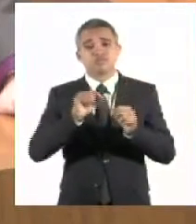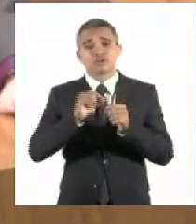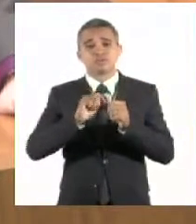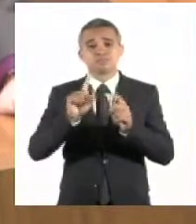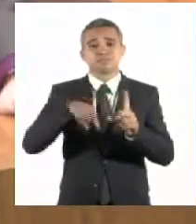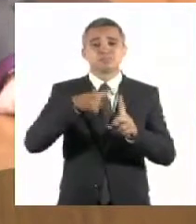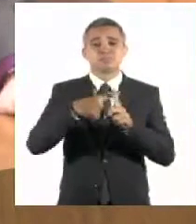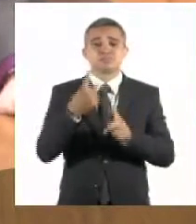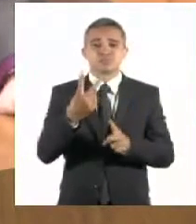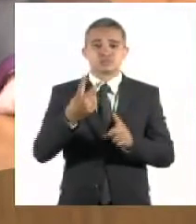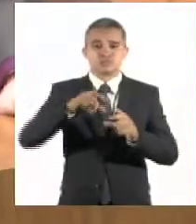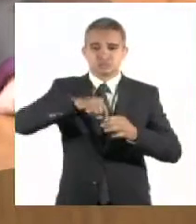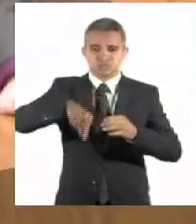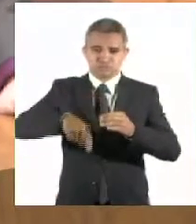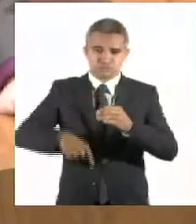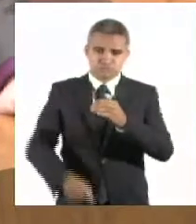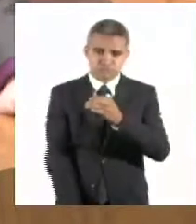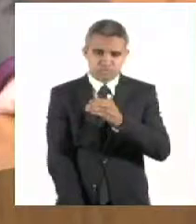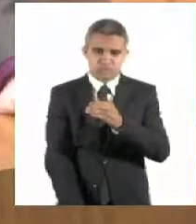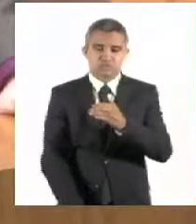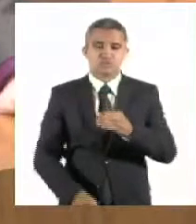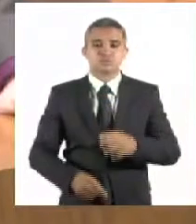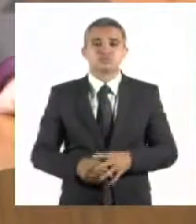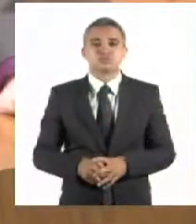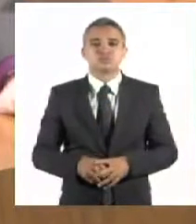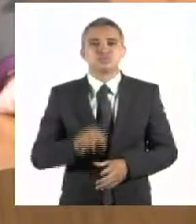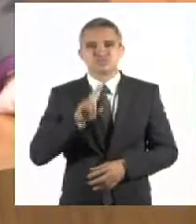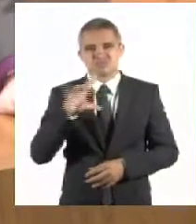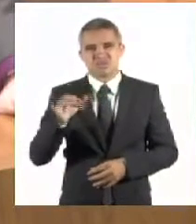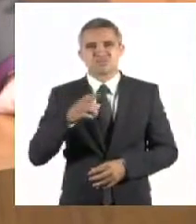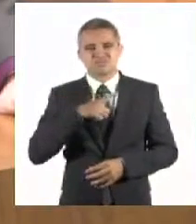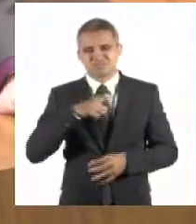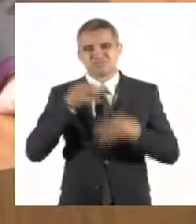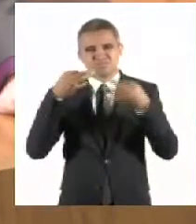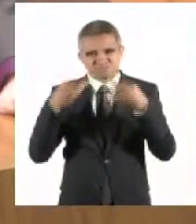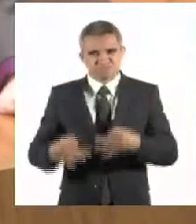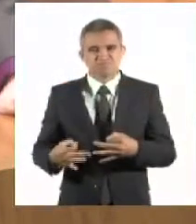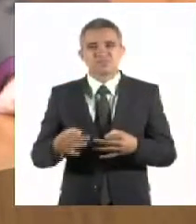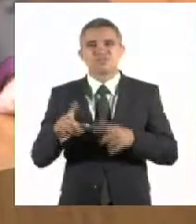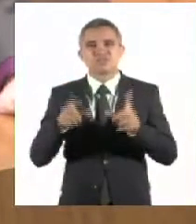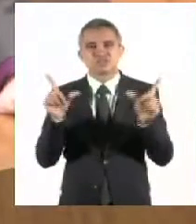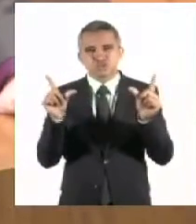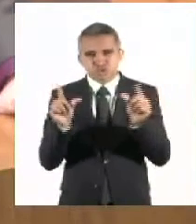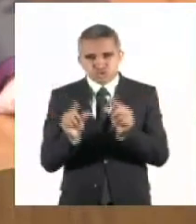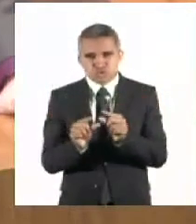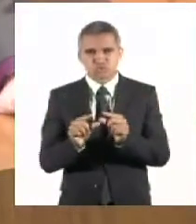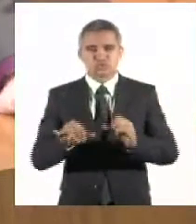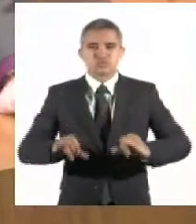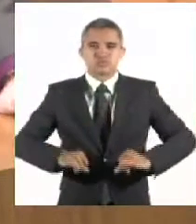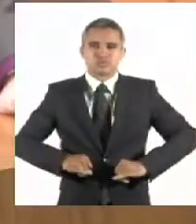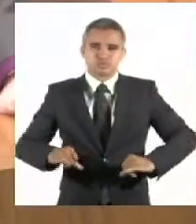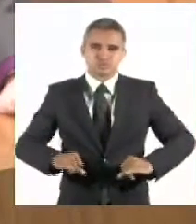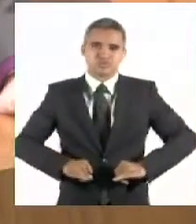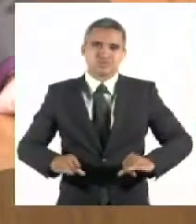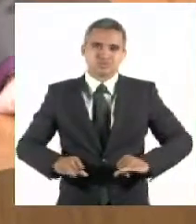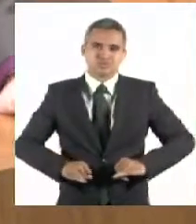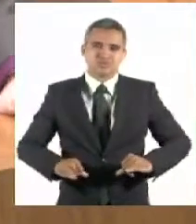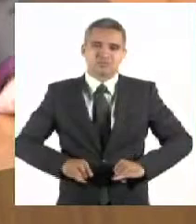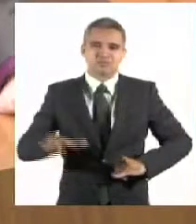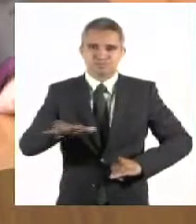artesianos, que irá, com certeza, minimizar o sofrimento